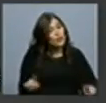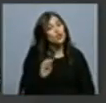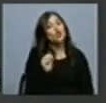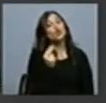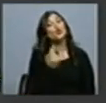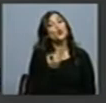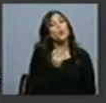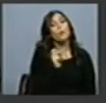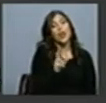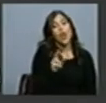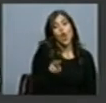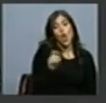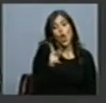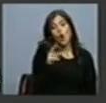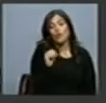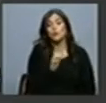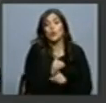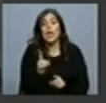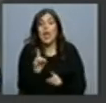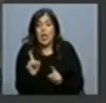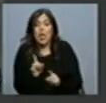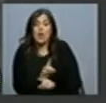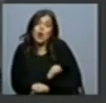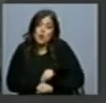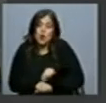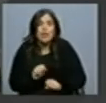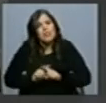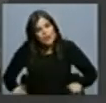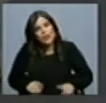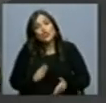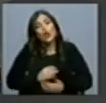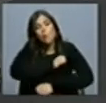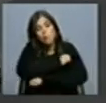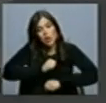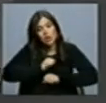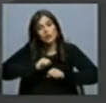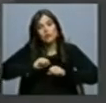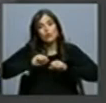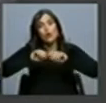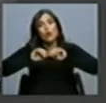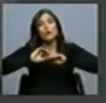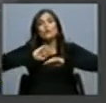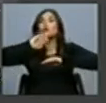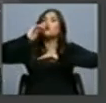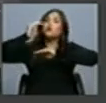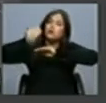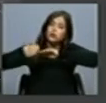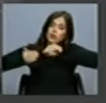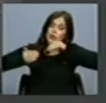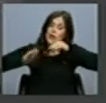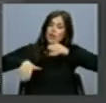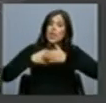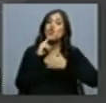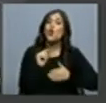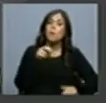estrela, pode ser de estrelas de grande massa ou estrelas de anãs brancas. Não, estamos a falar de explosões superficiais à superfície e dá origem ao nome